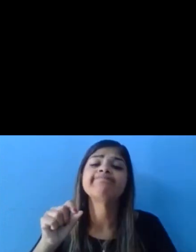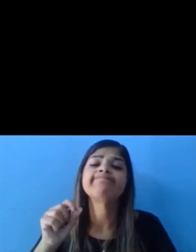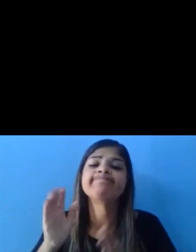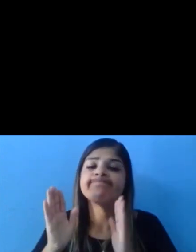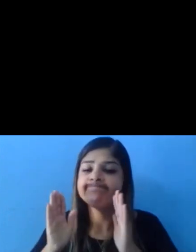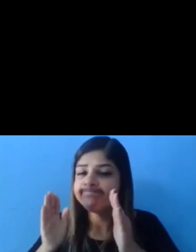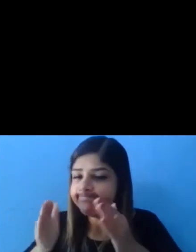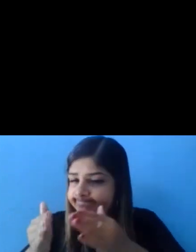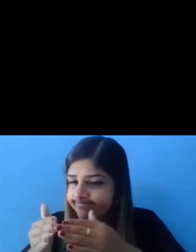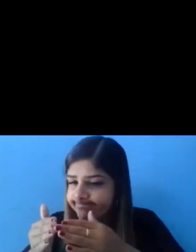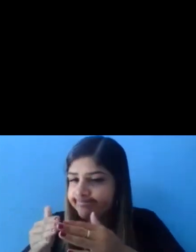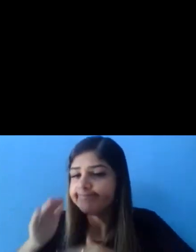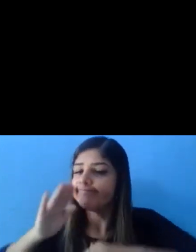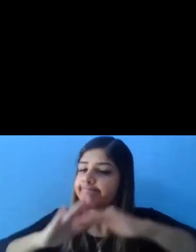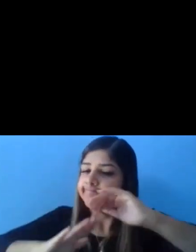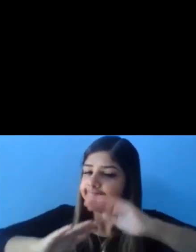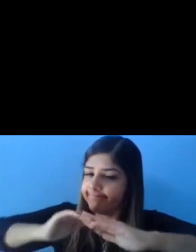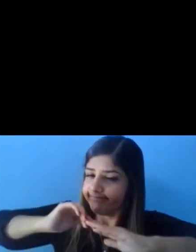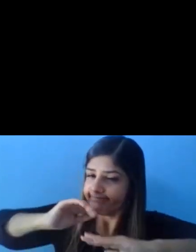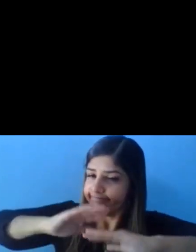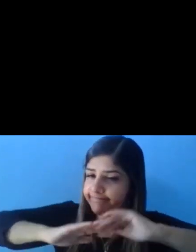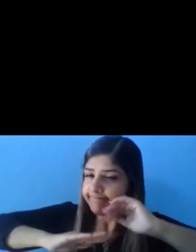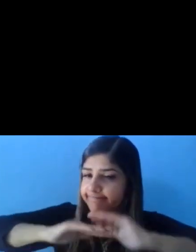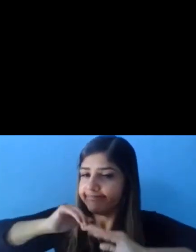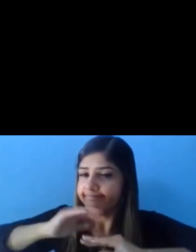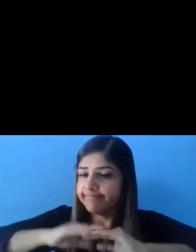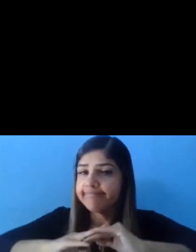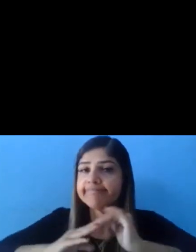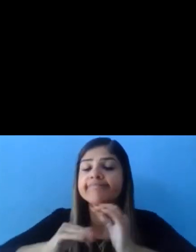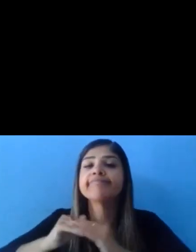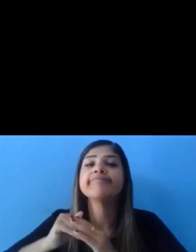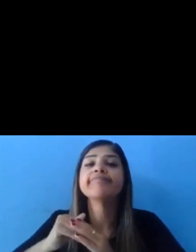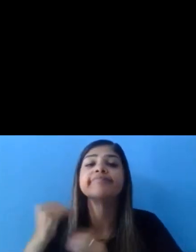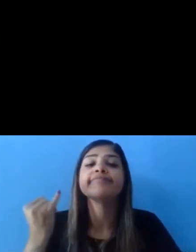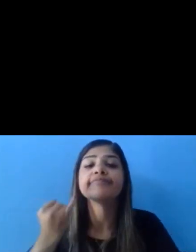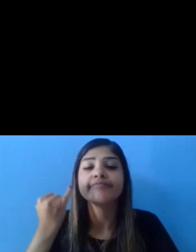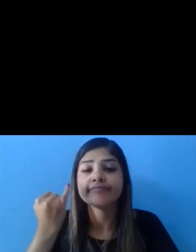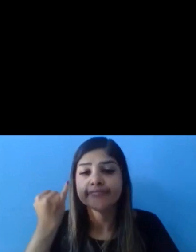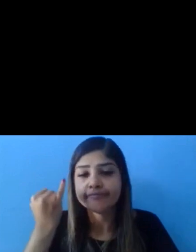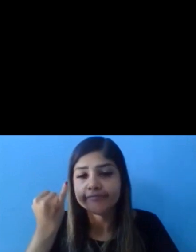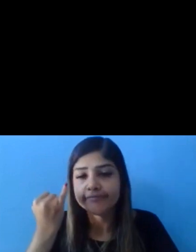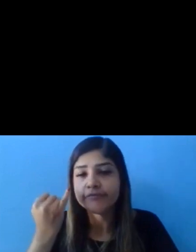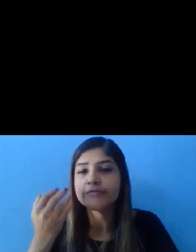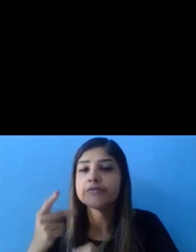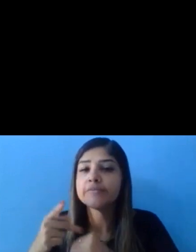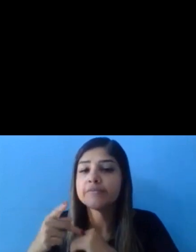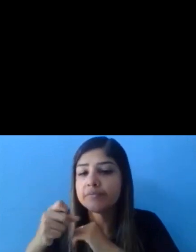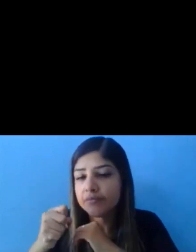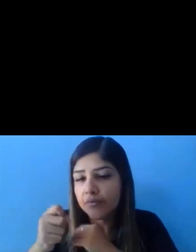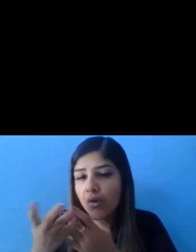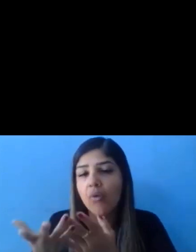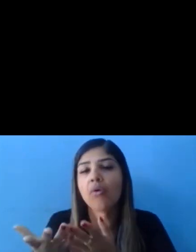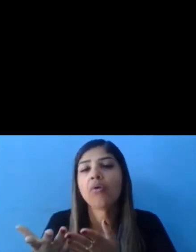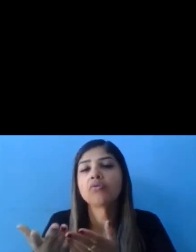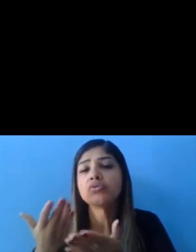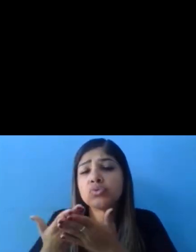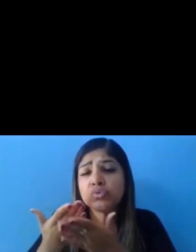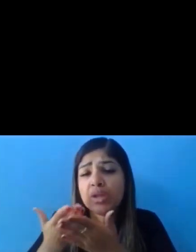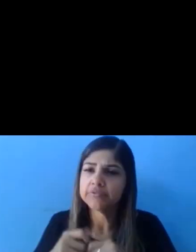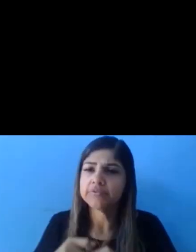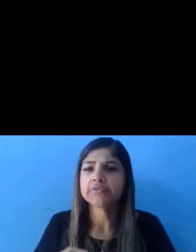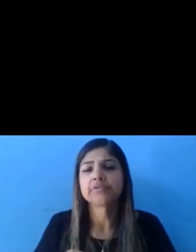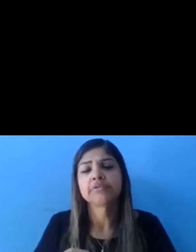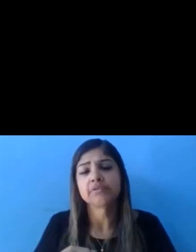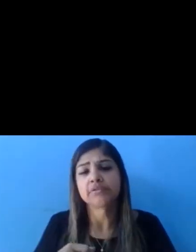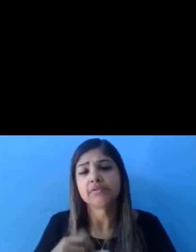eu acho sim importante algum nível de especialização, né? Só que ele não pode ser